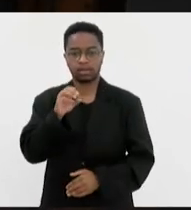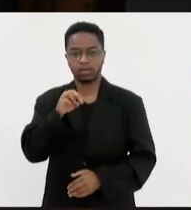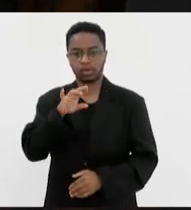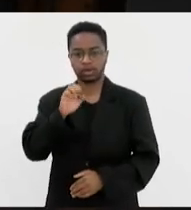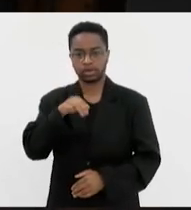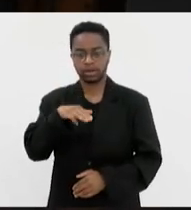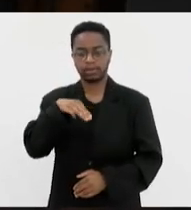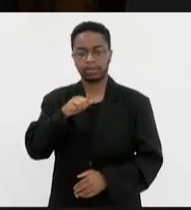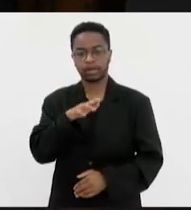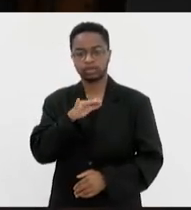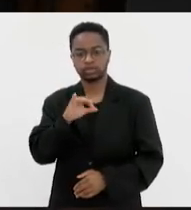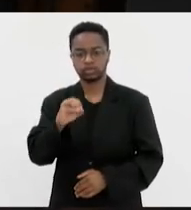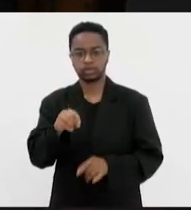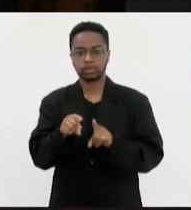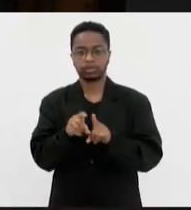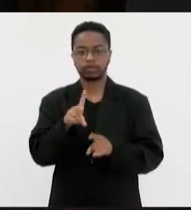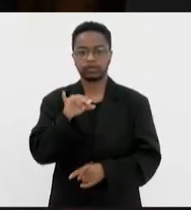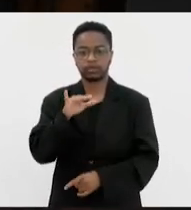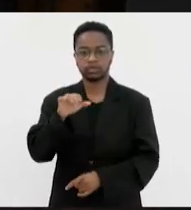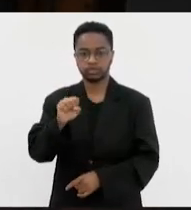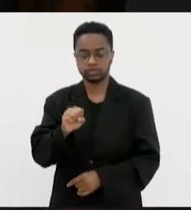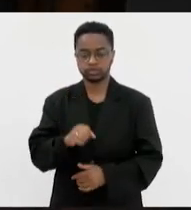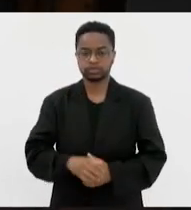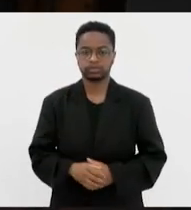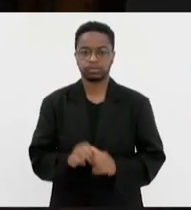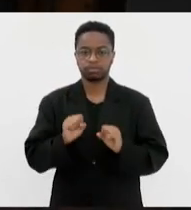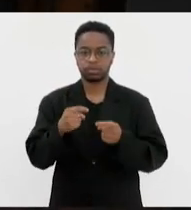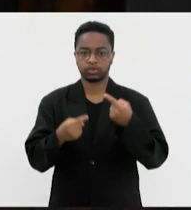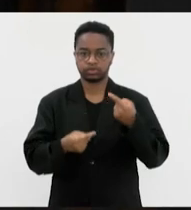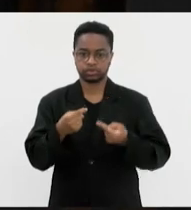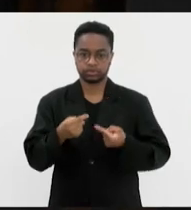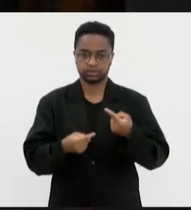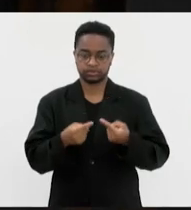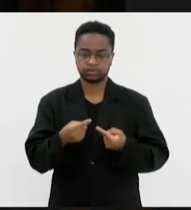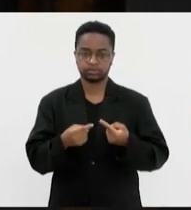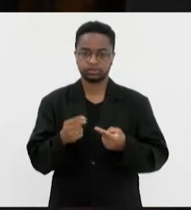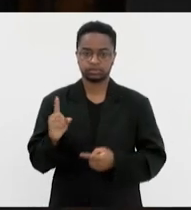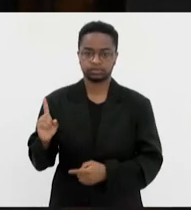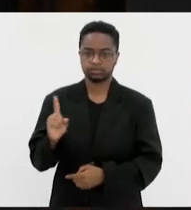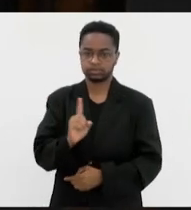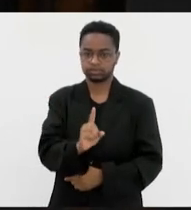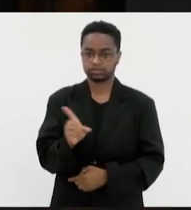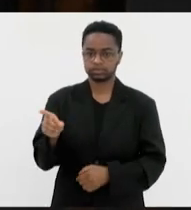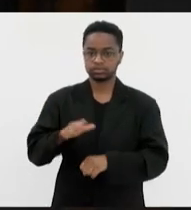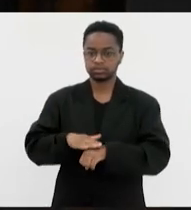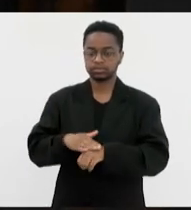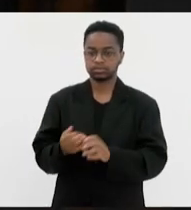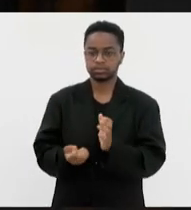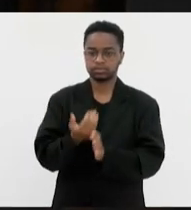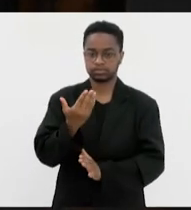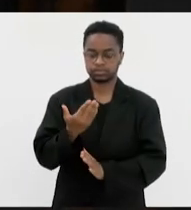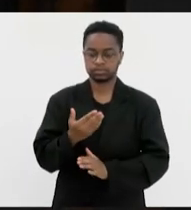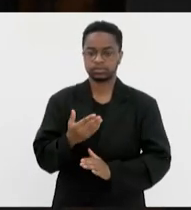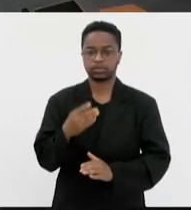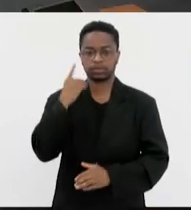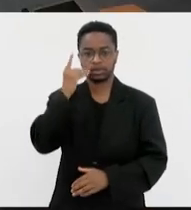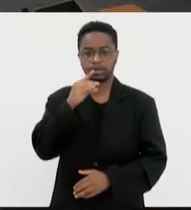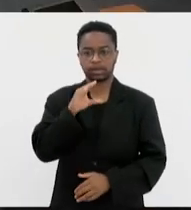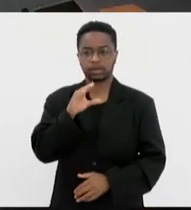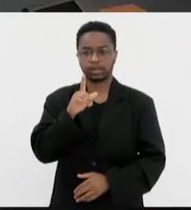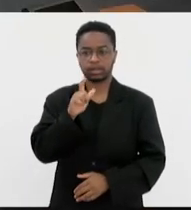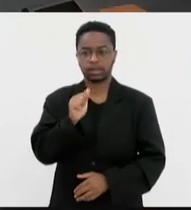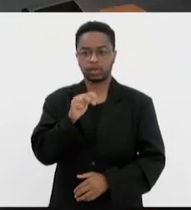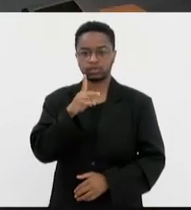Márcio Galberto e Vinícius Cozolino. Em discussão, para discutir o autor da proposta, deputado Carlos Caiado.